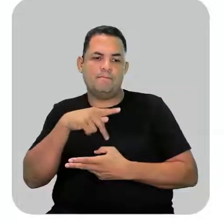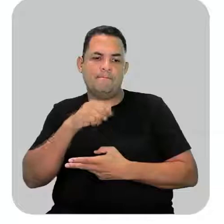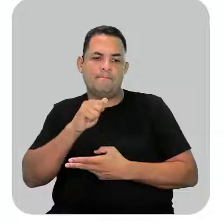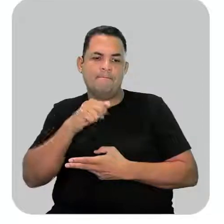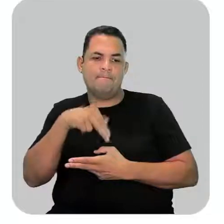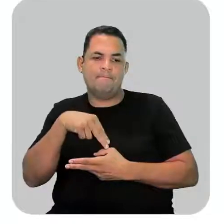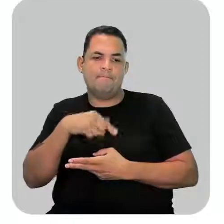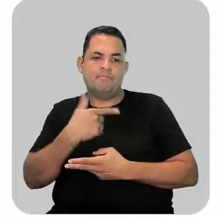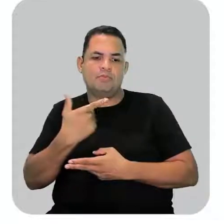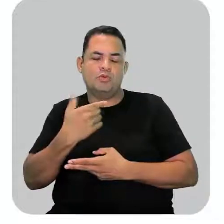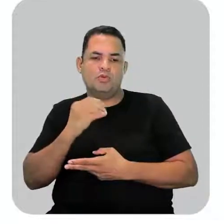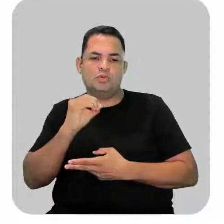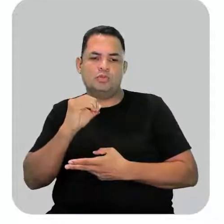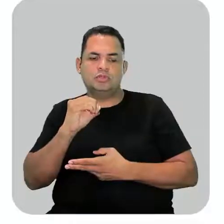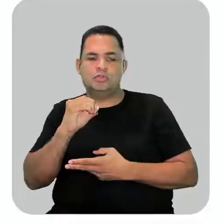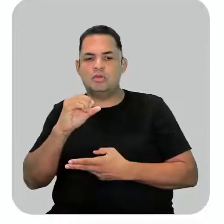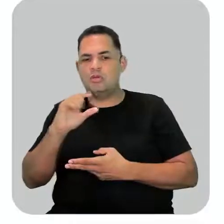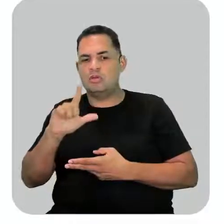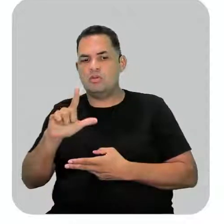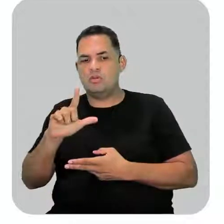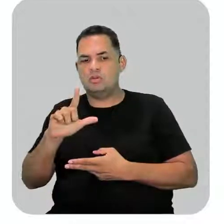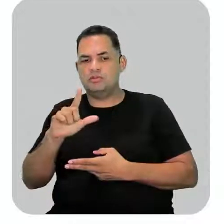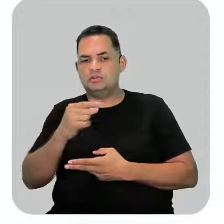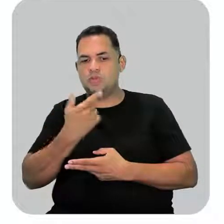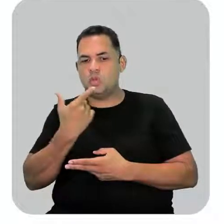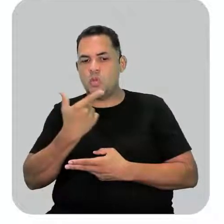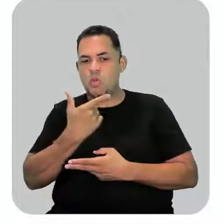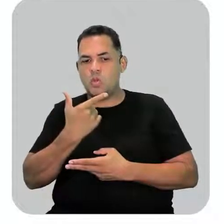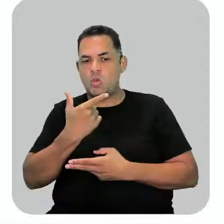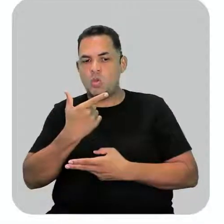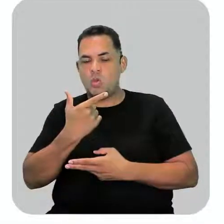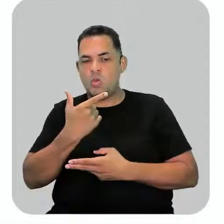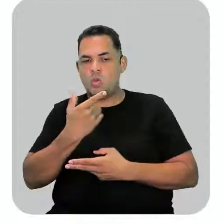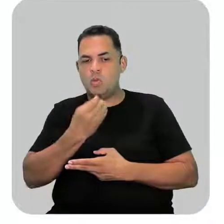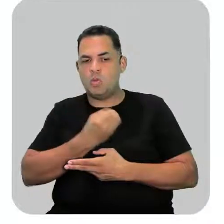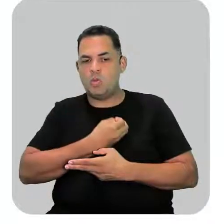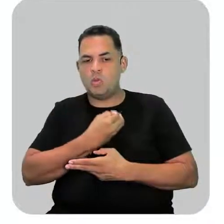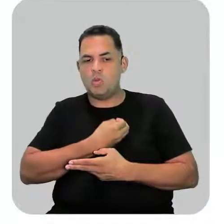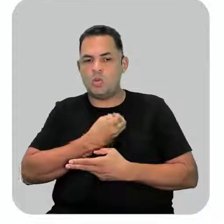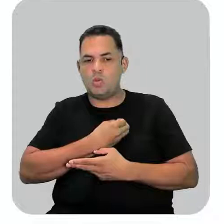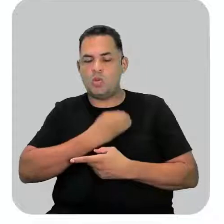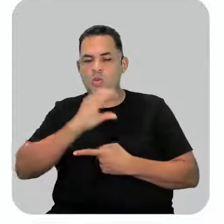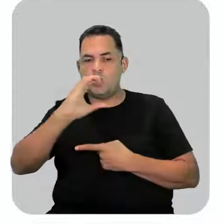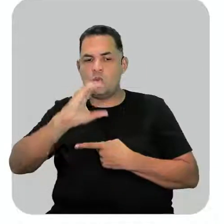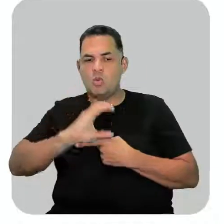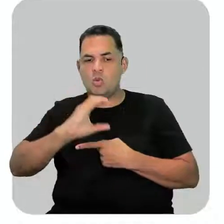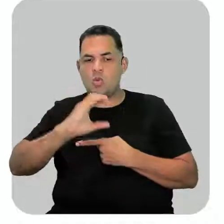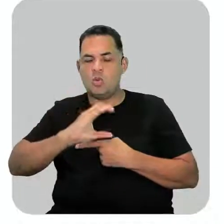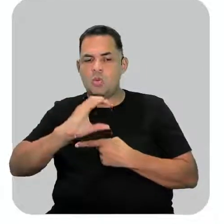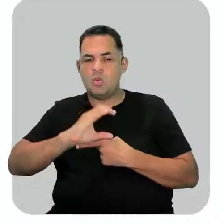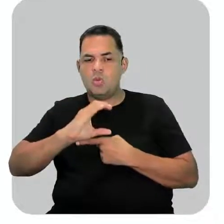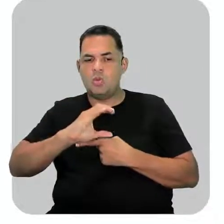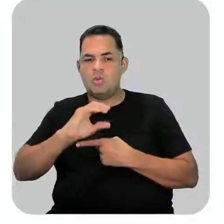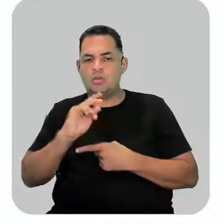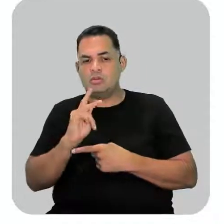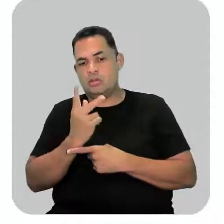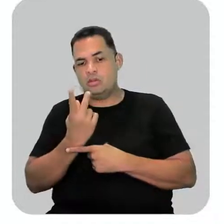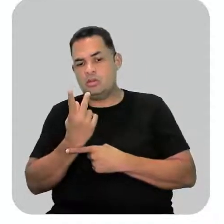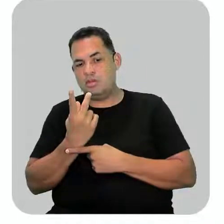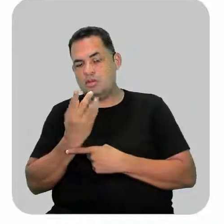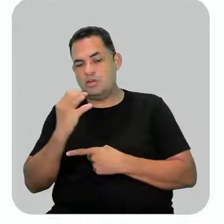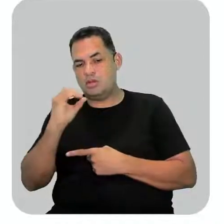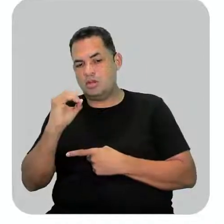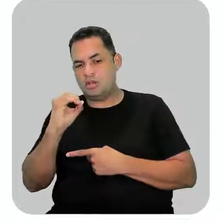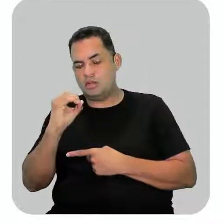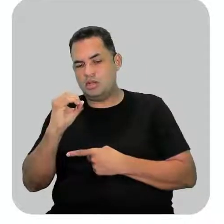propan-2-ol. Esse 2 aqui refere-se ao número do carbono aonde a hidroxila está